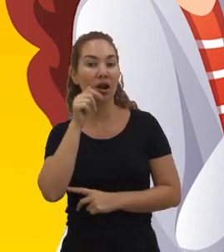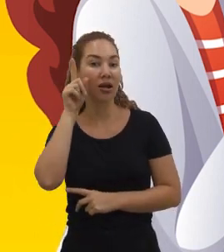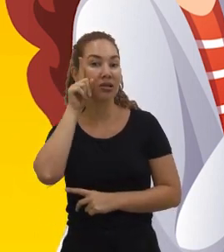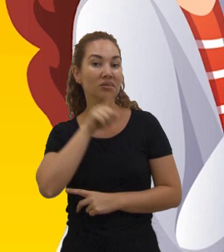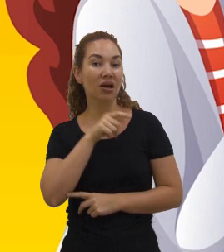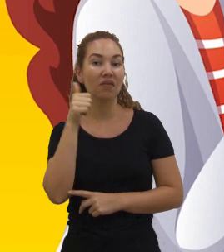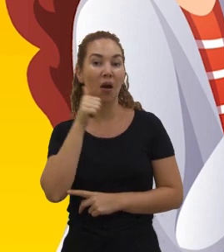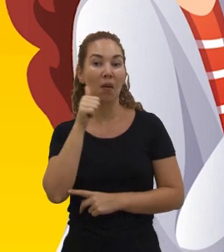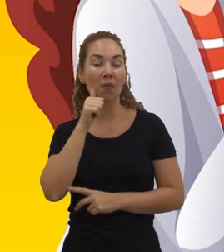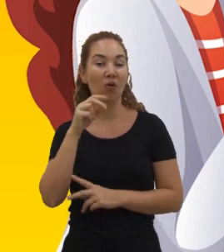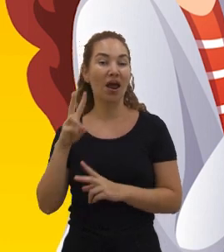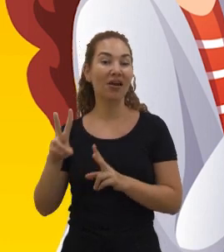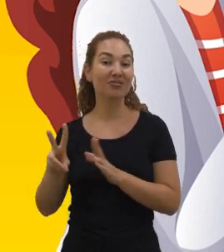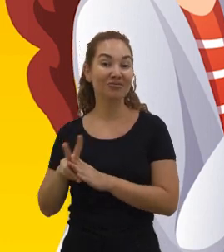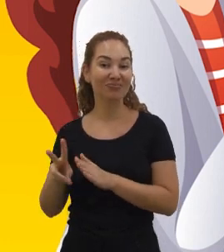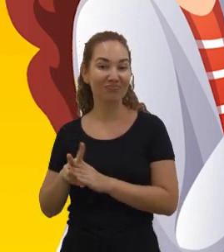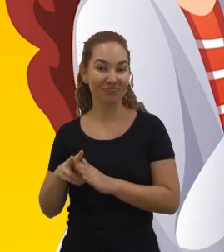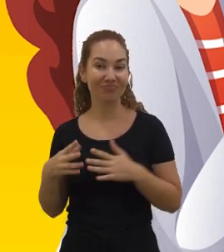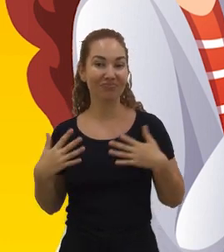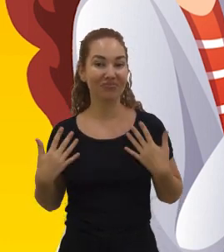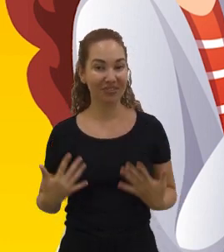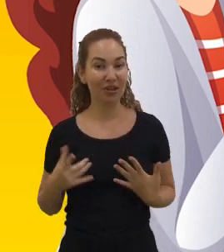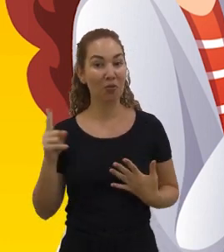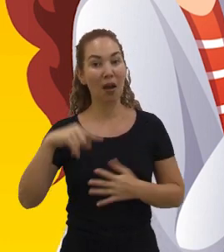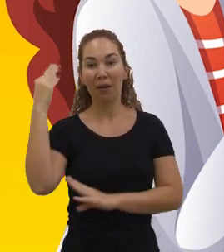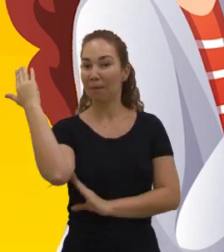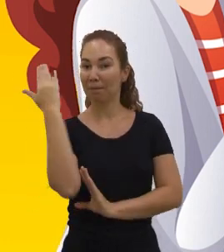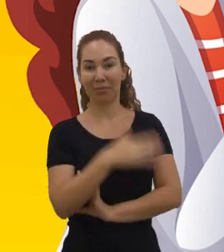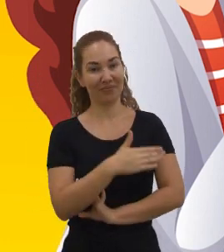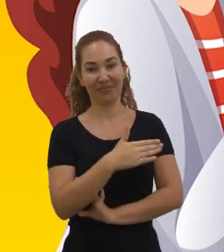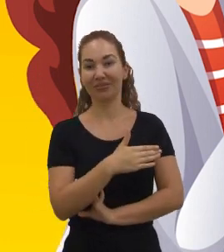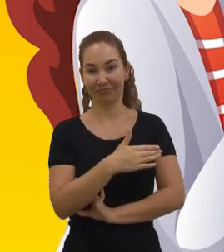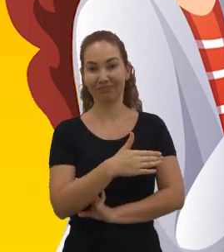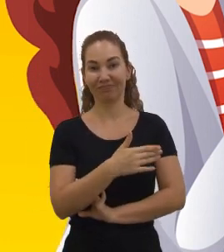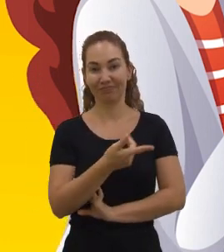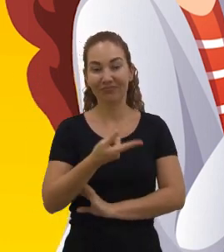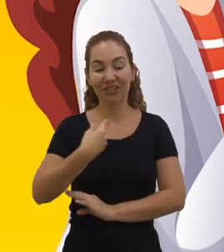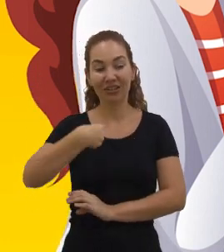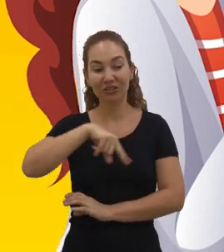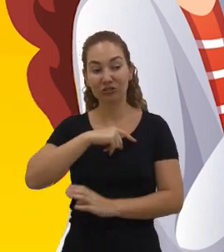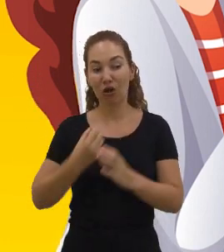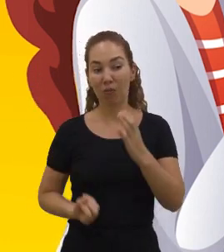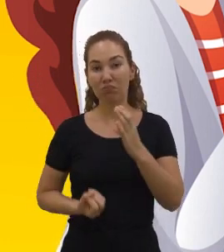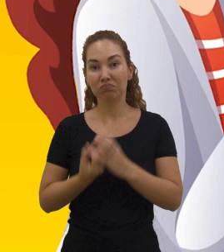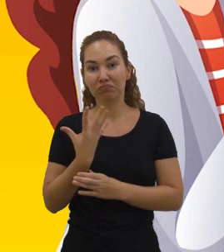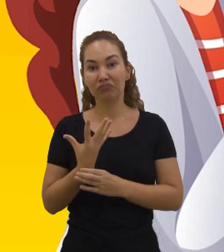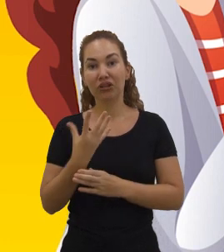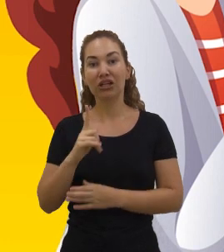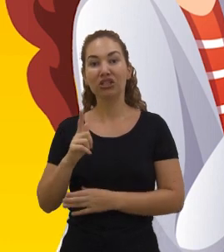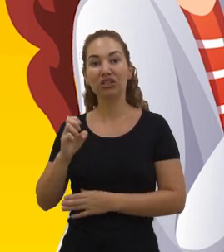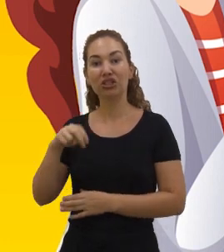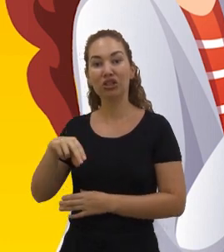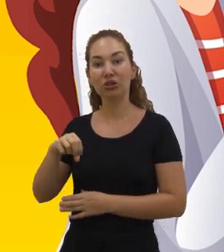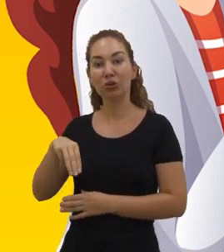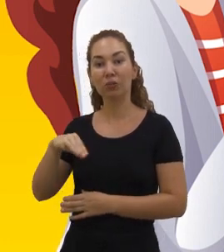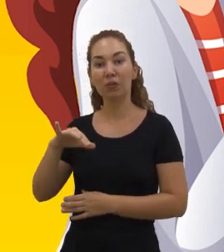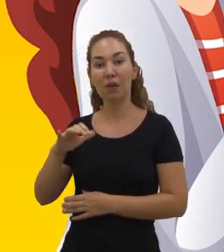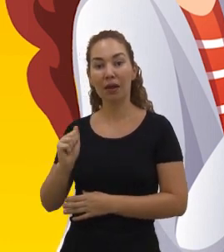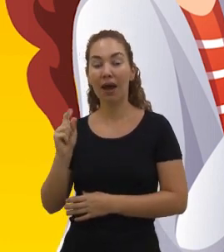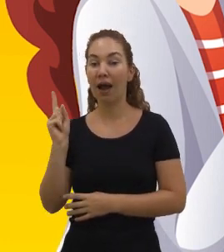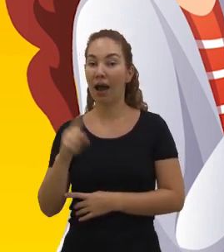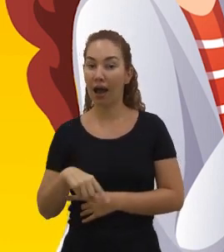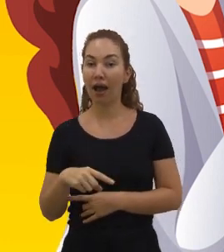mulheres indígenas. Ou seja, é uma comprovação da nossa ancestralidade genômica, que mostra